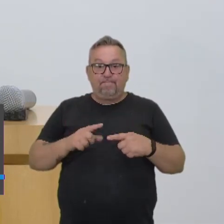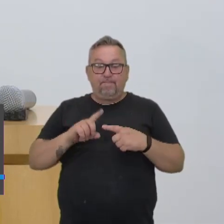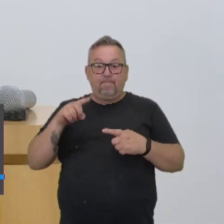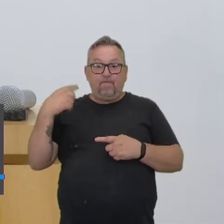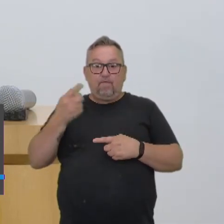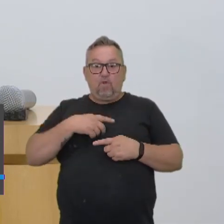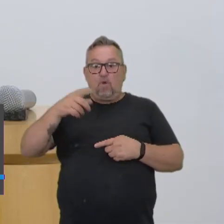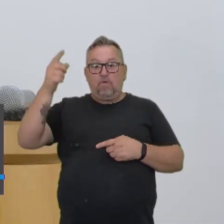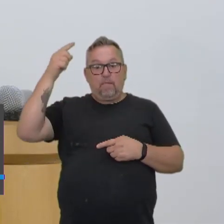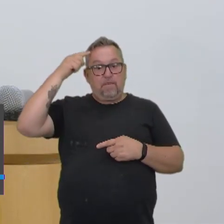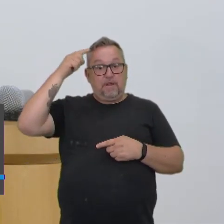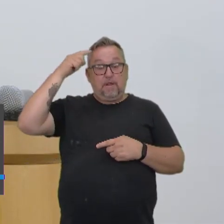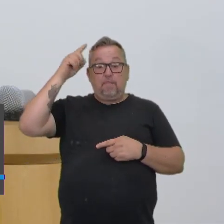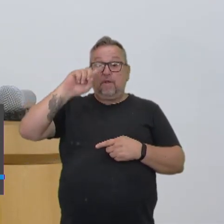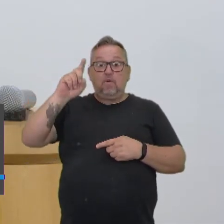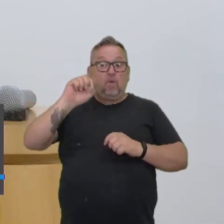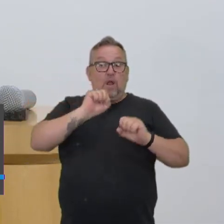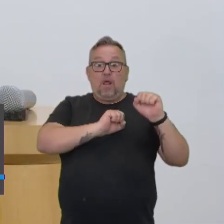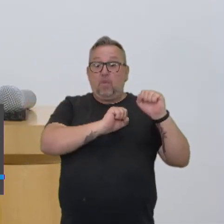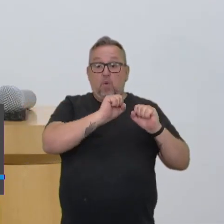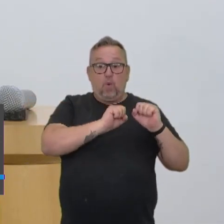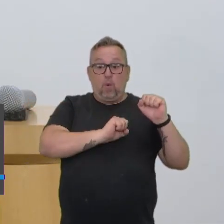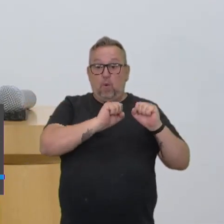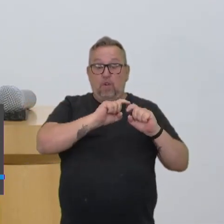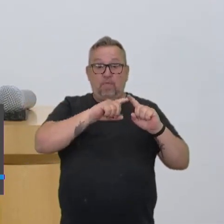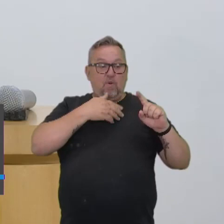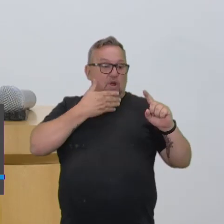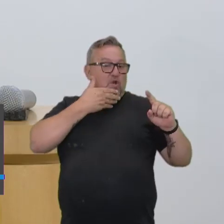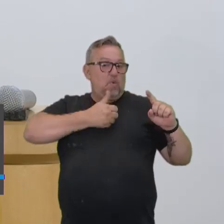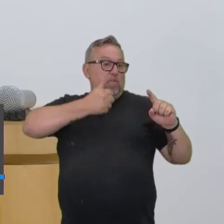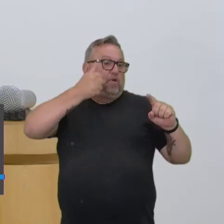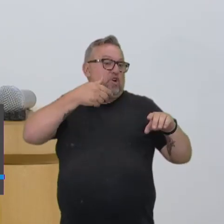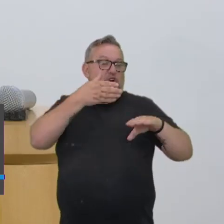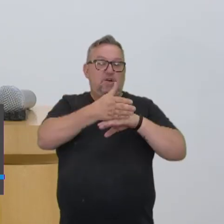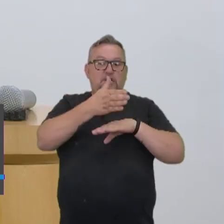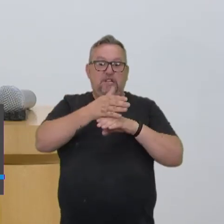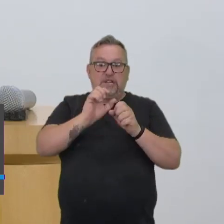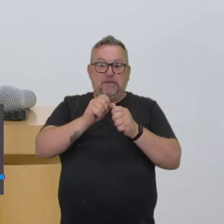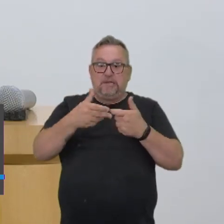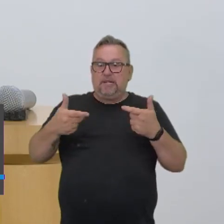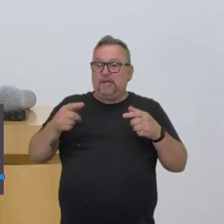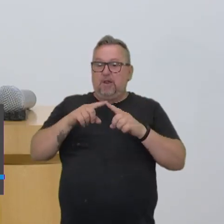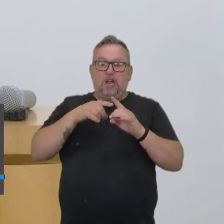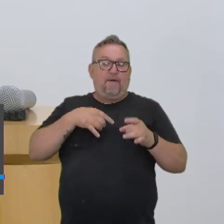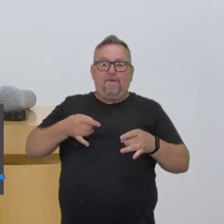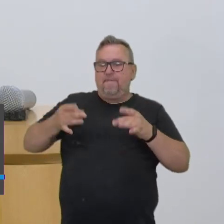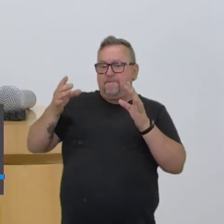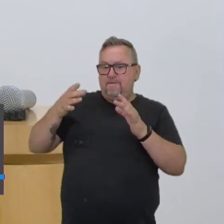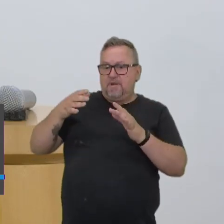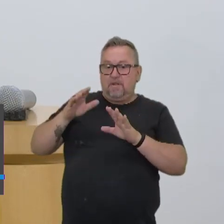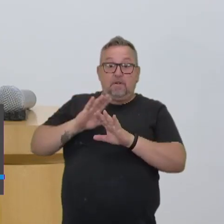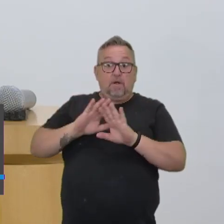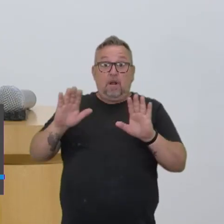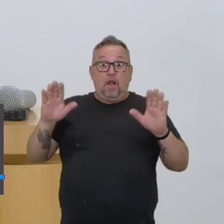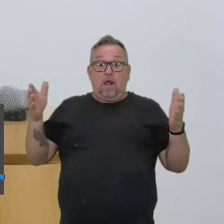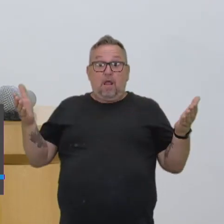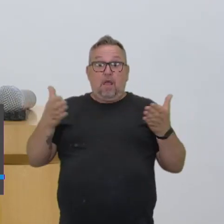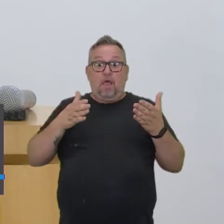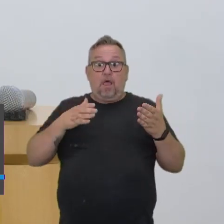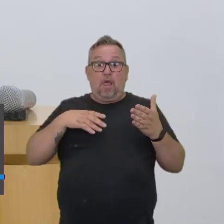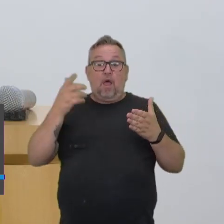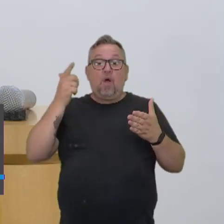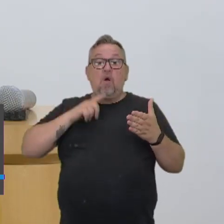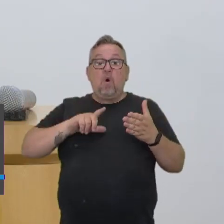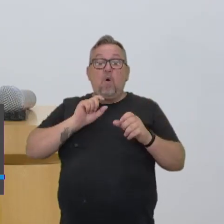nosso pensamento não é mais a indústria, porque eu quero melhorar o acesso a produtos, porque eu quero vender mais. Agora, o meu progresso